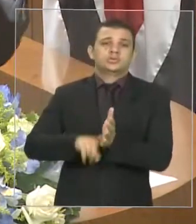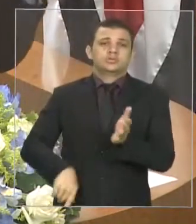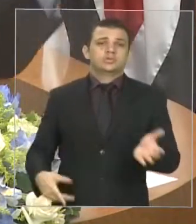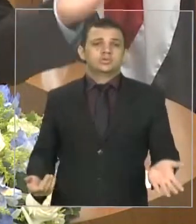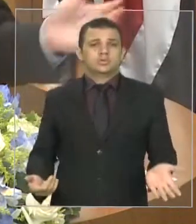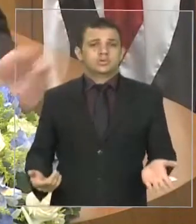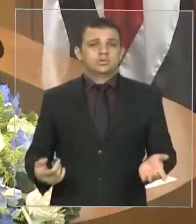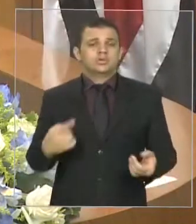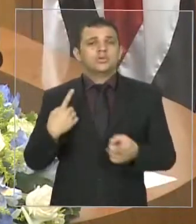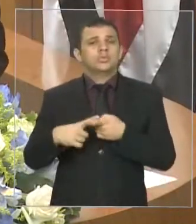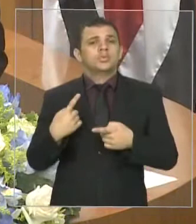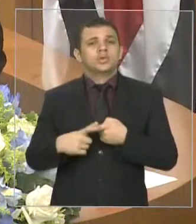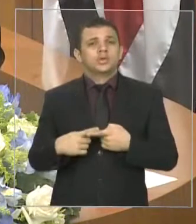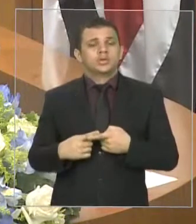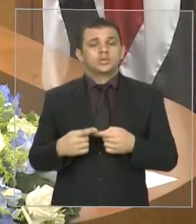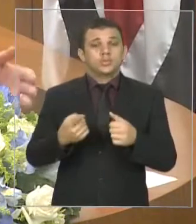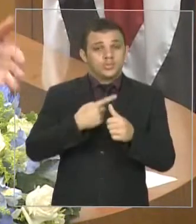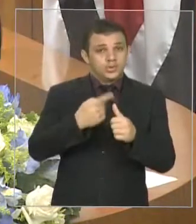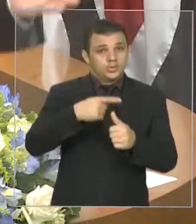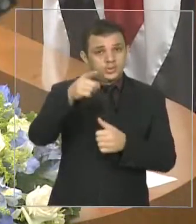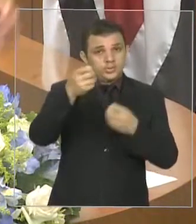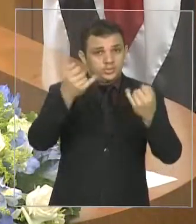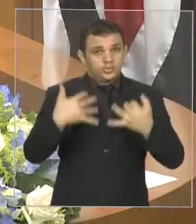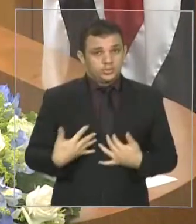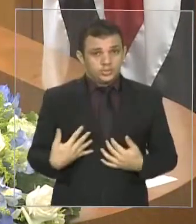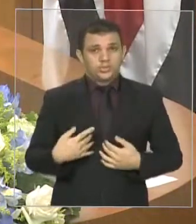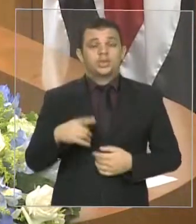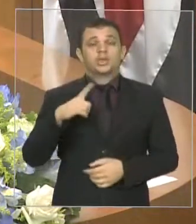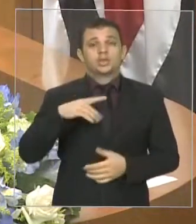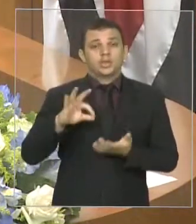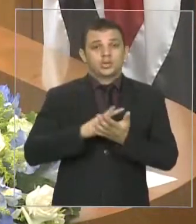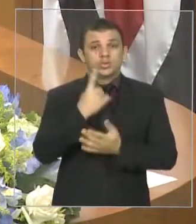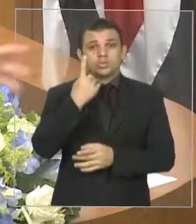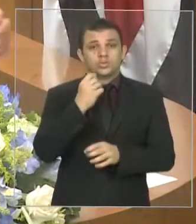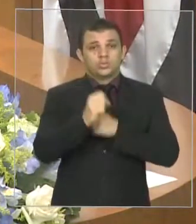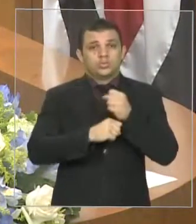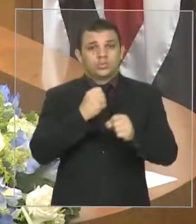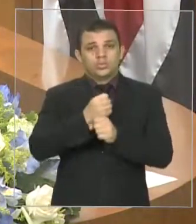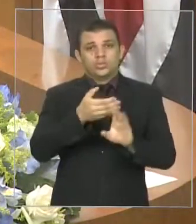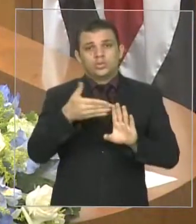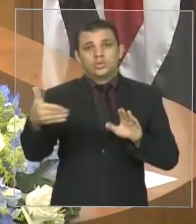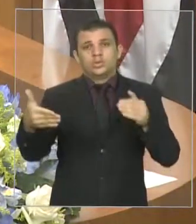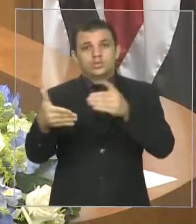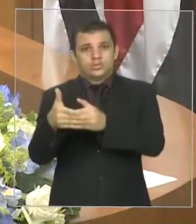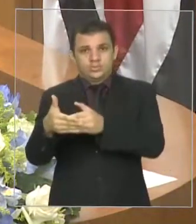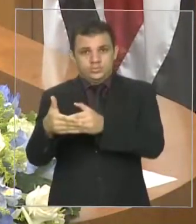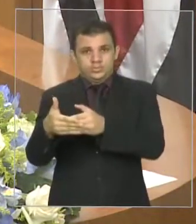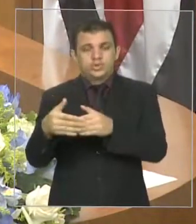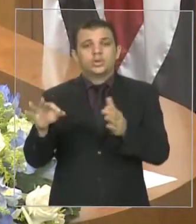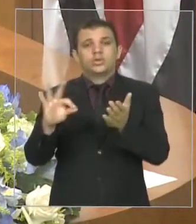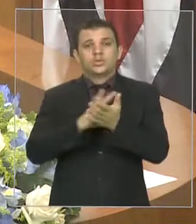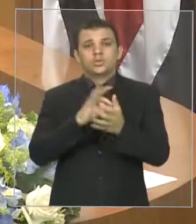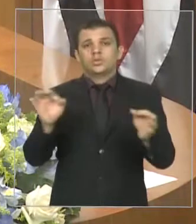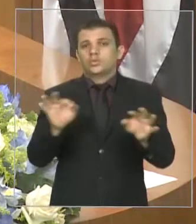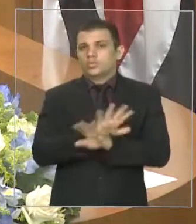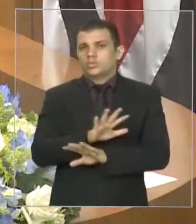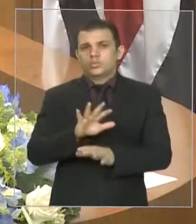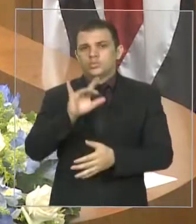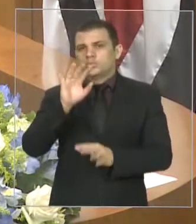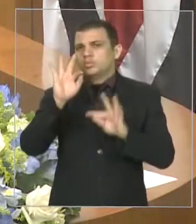porque, como bem lembrado por Vossa Excelência, o prazo era de 1 ano do contrato. O contrato venceu, e aí eu fui ler o contrato